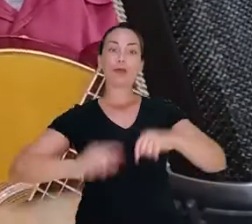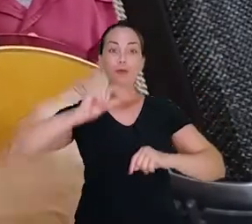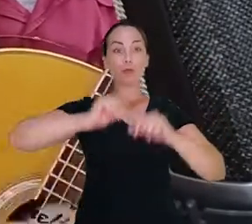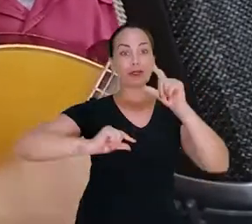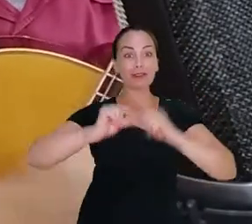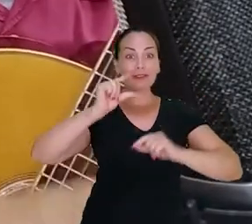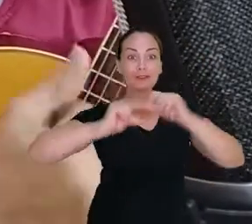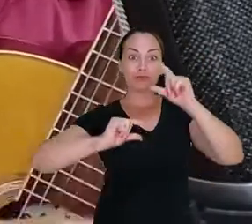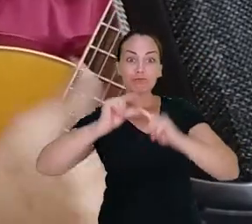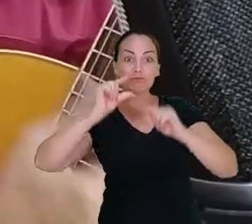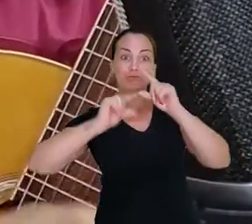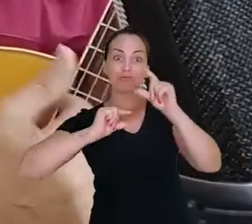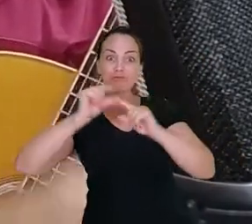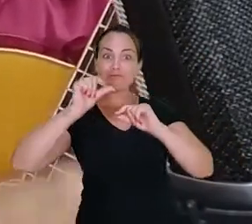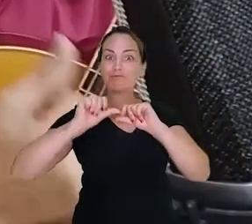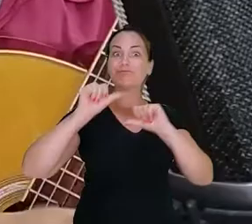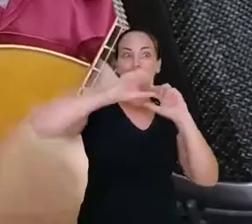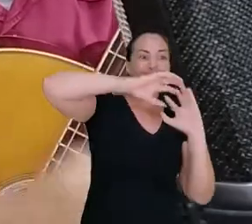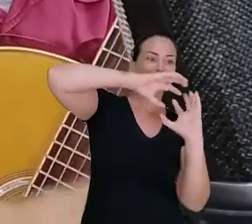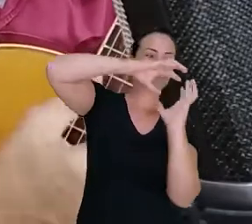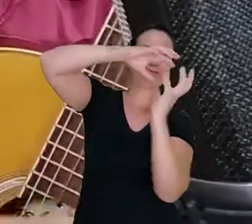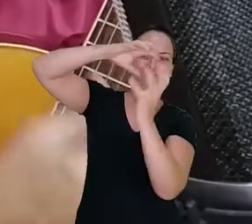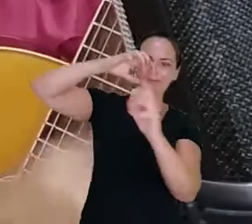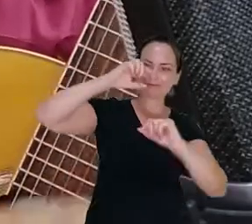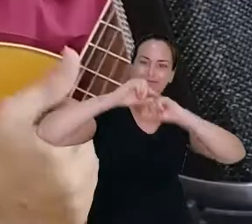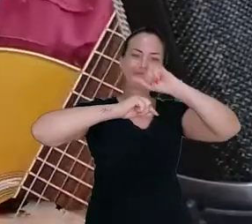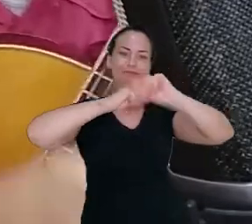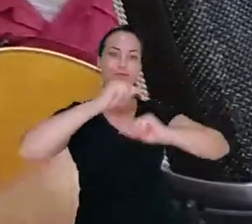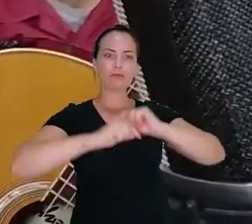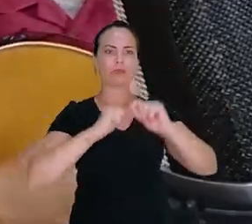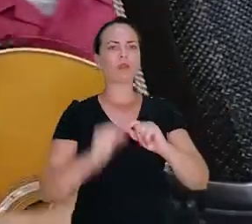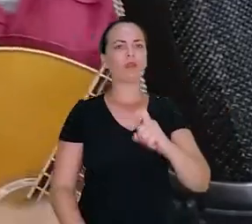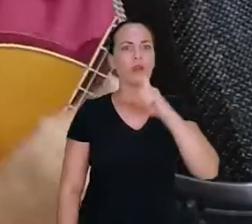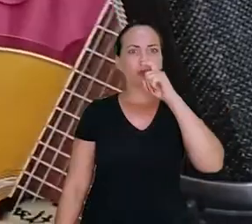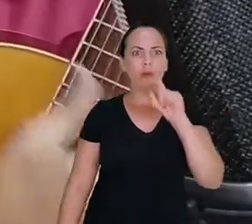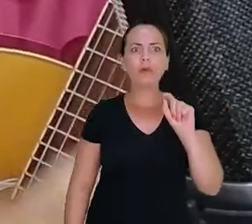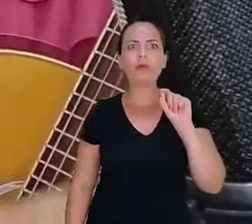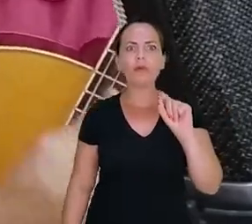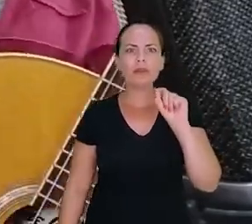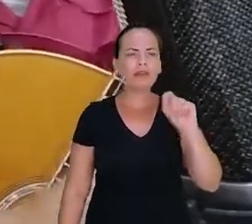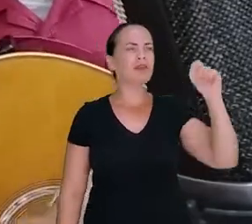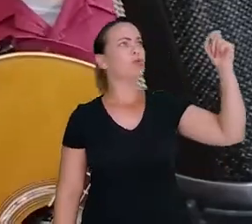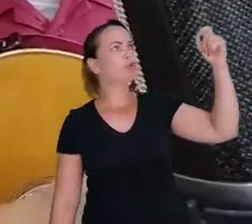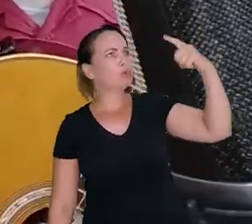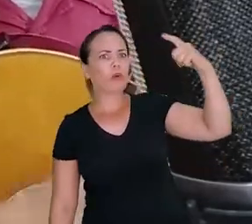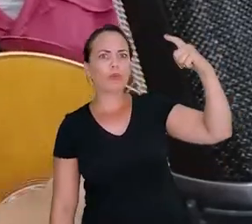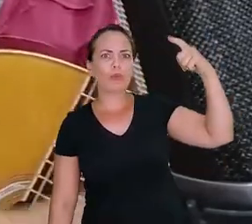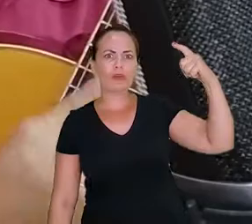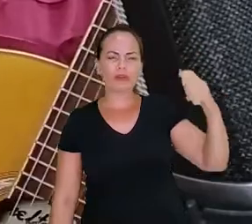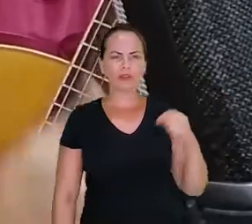uma estrela. Em volta gira nosso planeta. Papai, o que é o